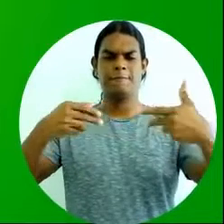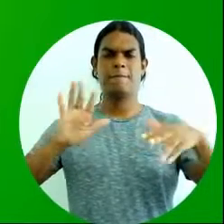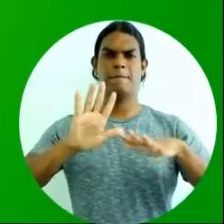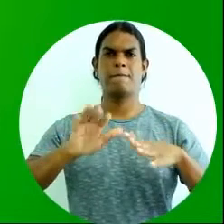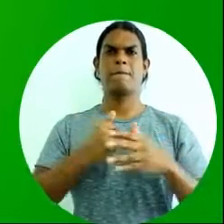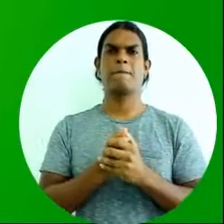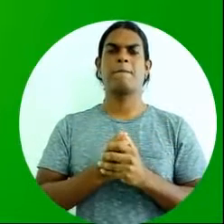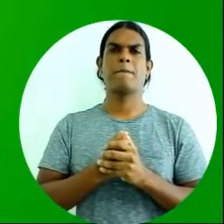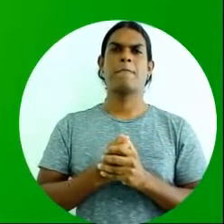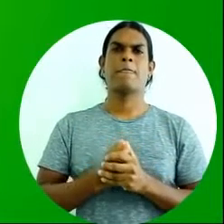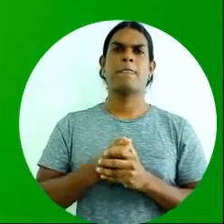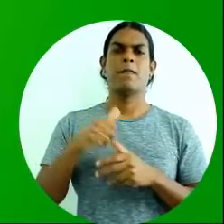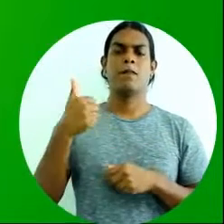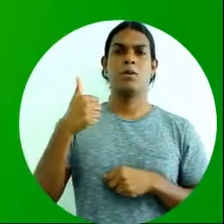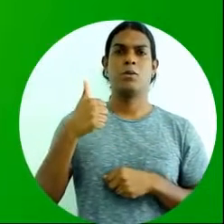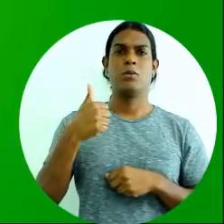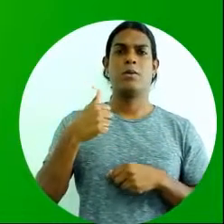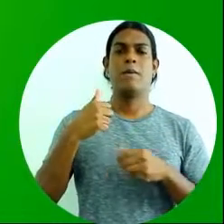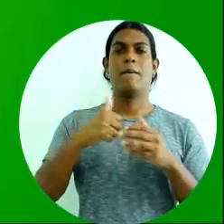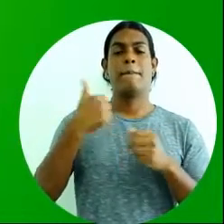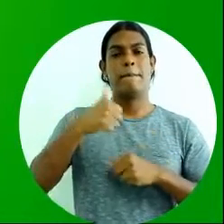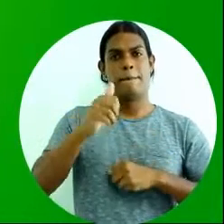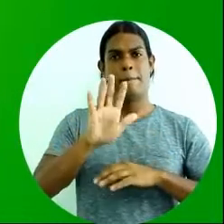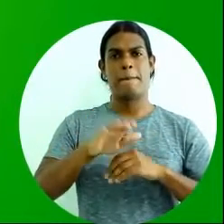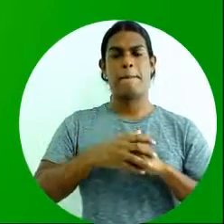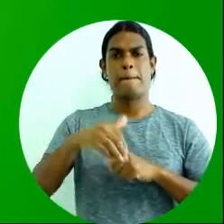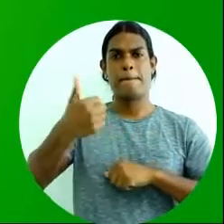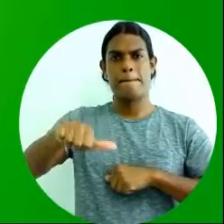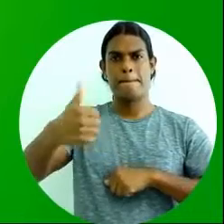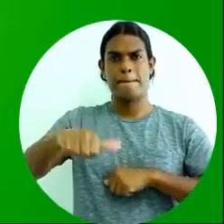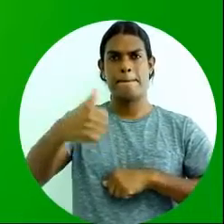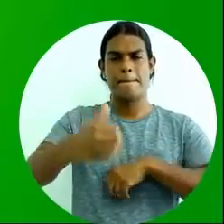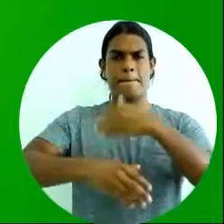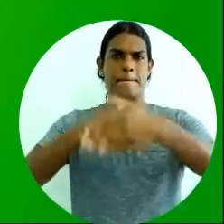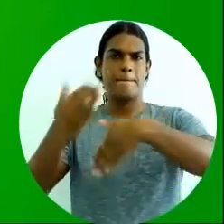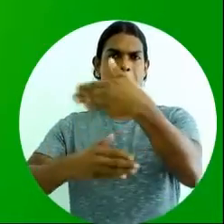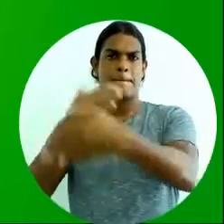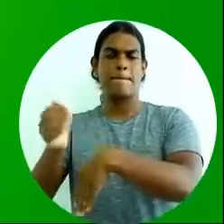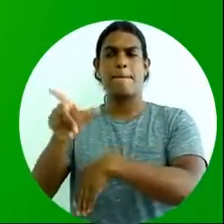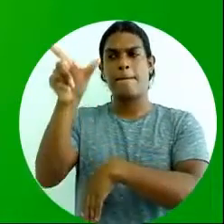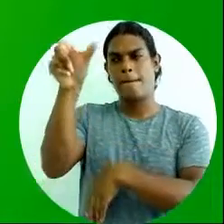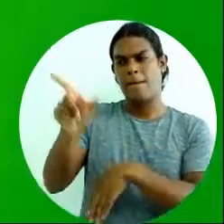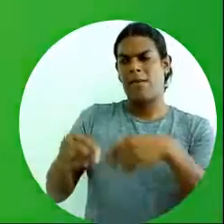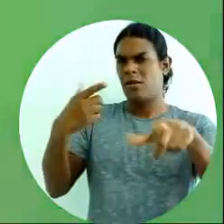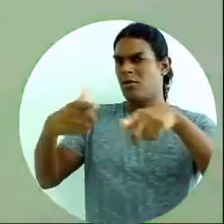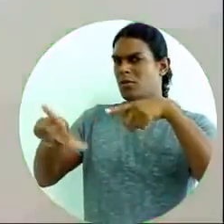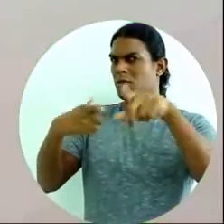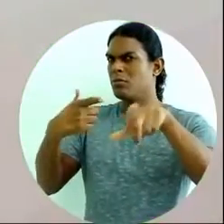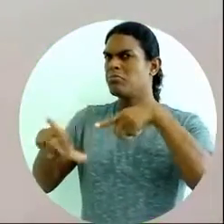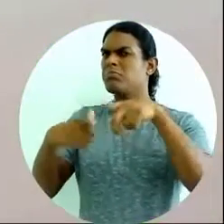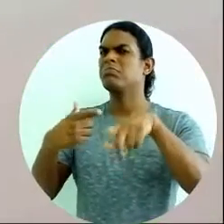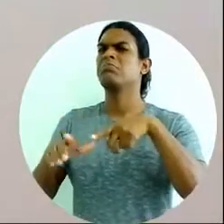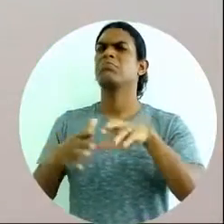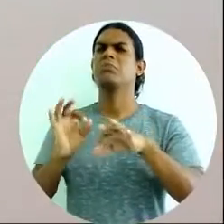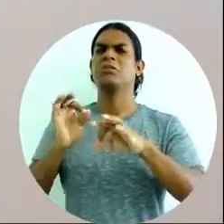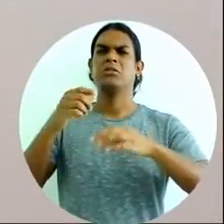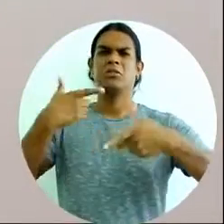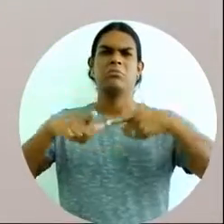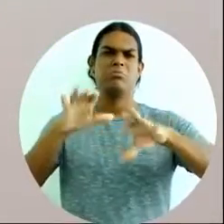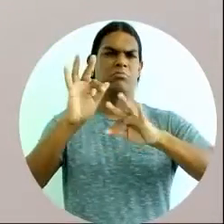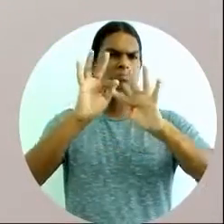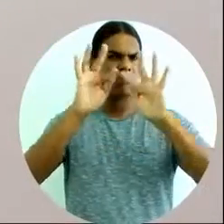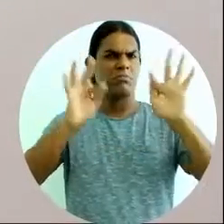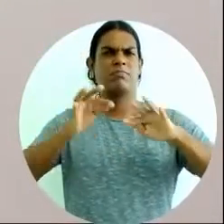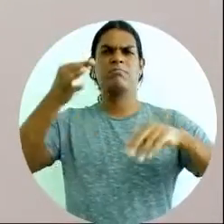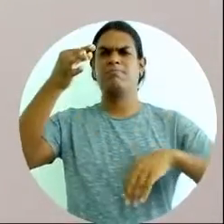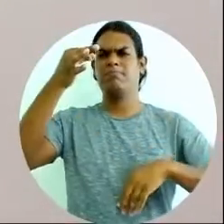de desempenho, ela estabelece recompensas. Então, aqueles colaboradores que mais se dedicam vão ter algum diferencial em